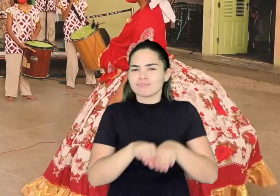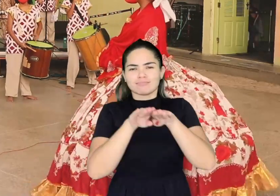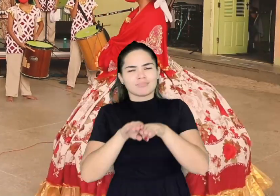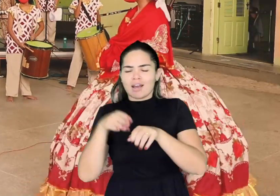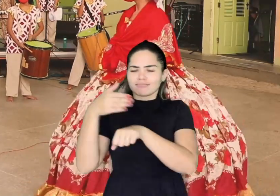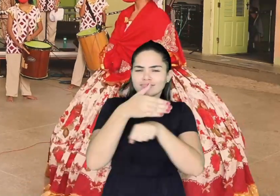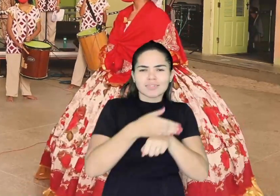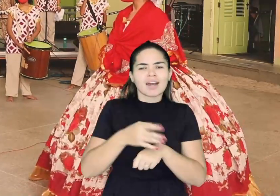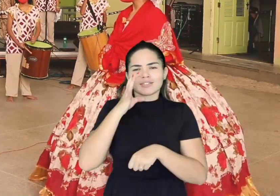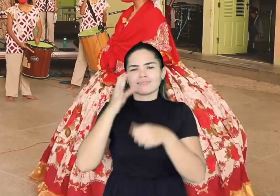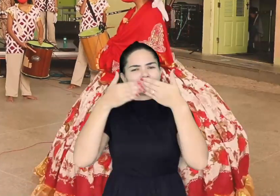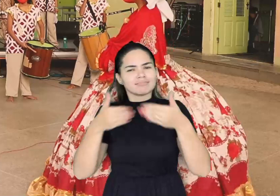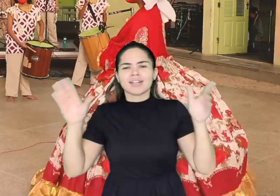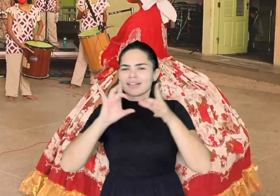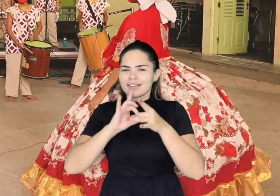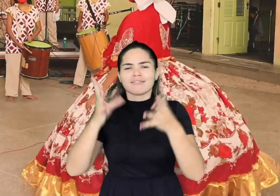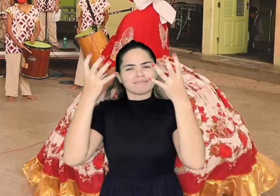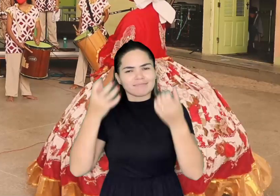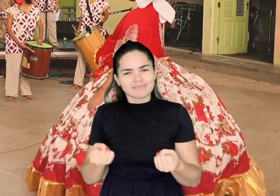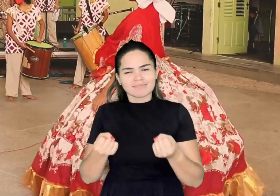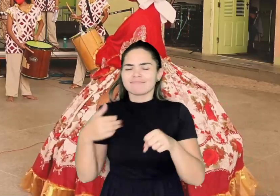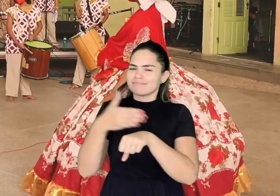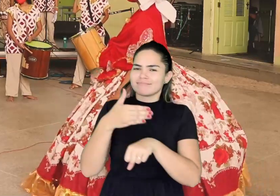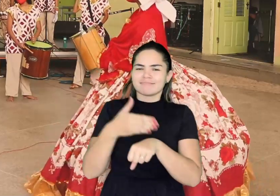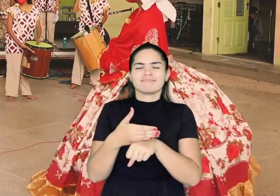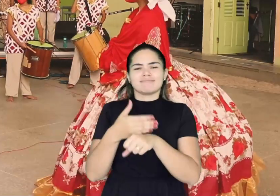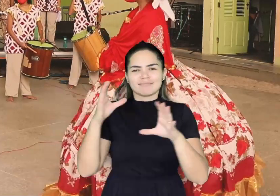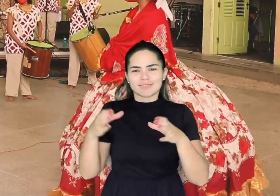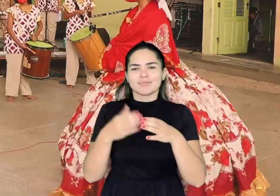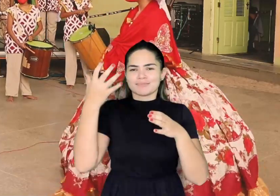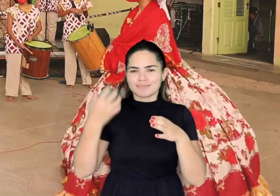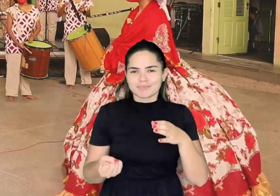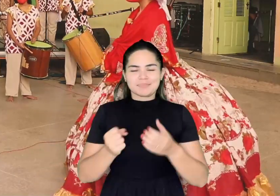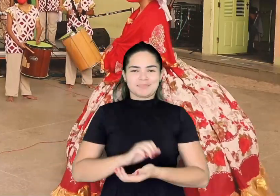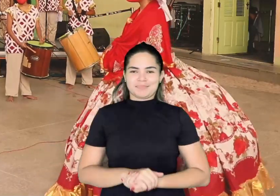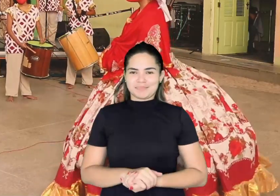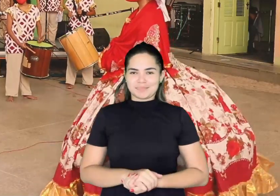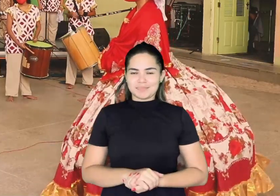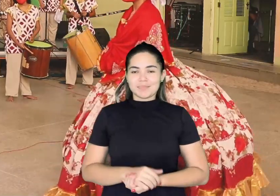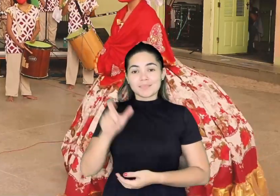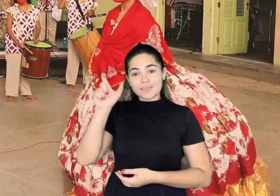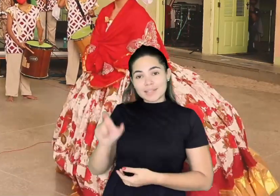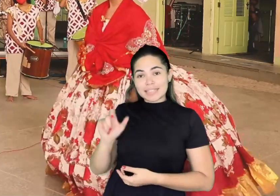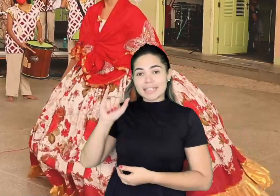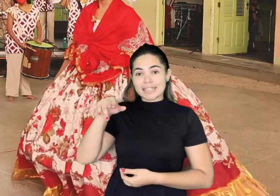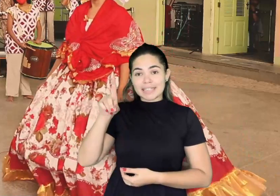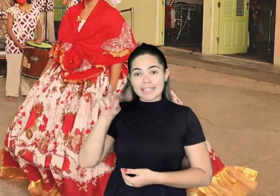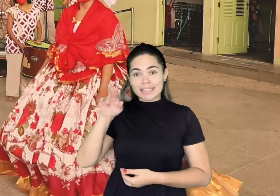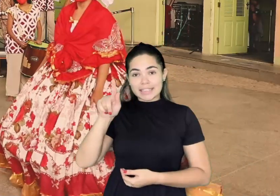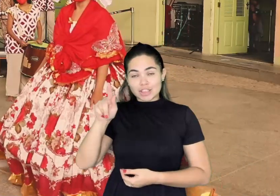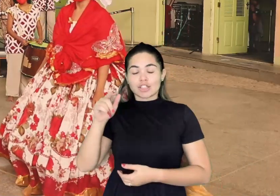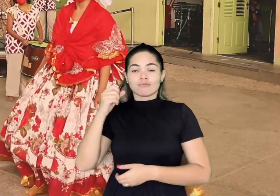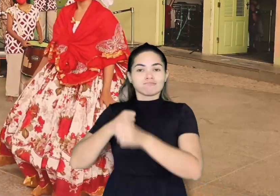faz parte, é só chegar. A porta está sempre aberta, né, Rogério? Então, é só chegar. Então, queria, nessa fala da Índia,